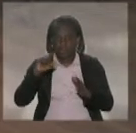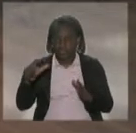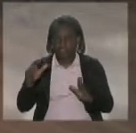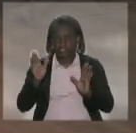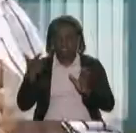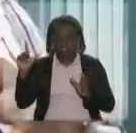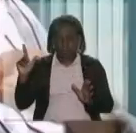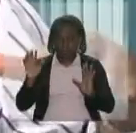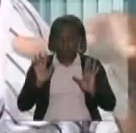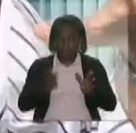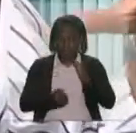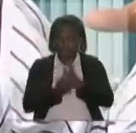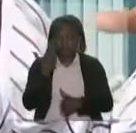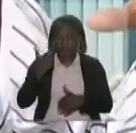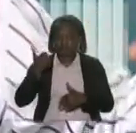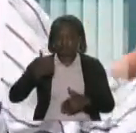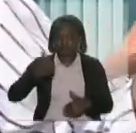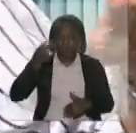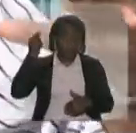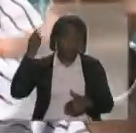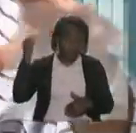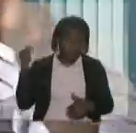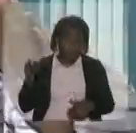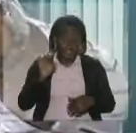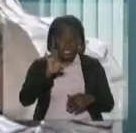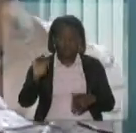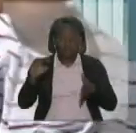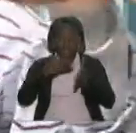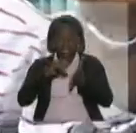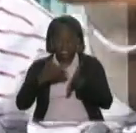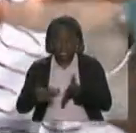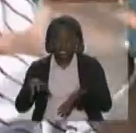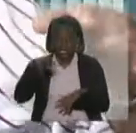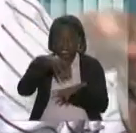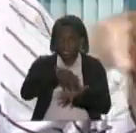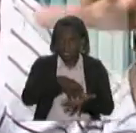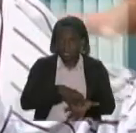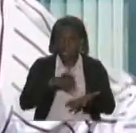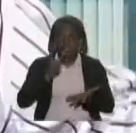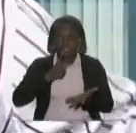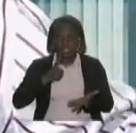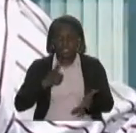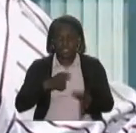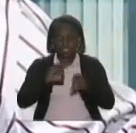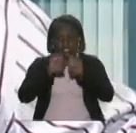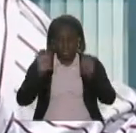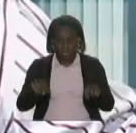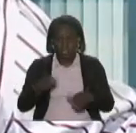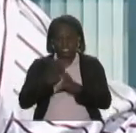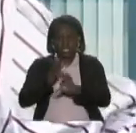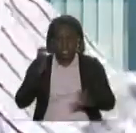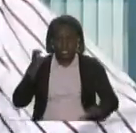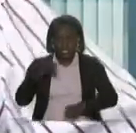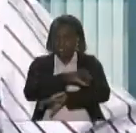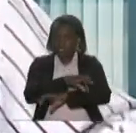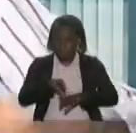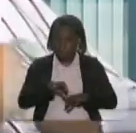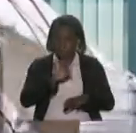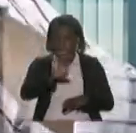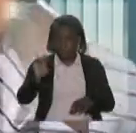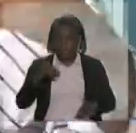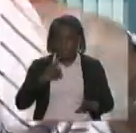foi criado antigamente cada secretaria órgão autarquia tal tinha sua estrutura de engenharia e arquitetura